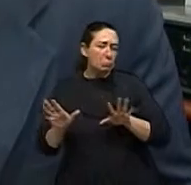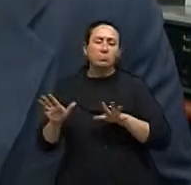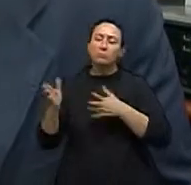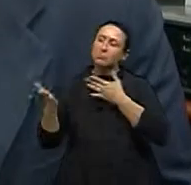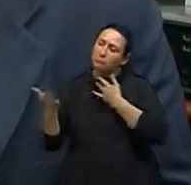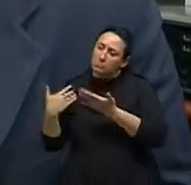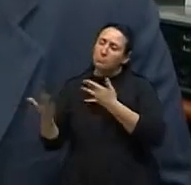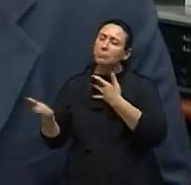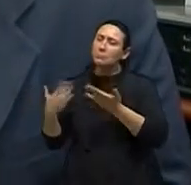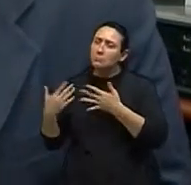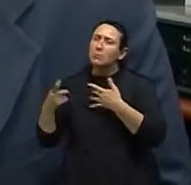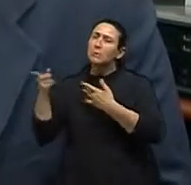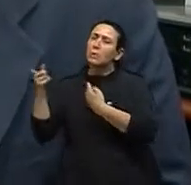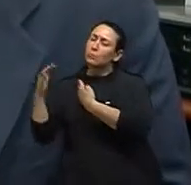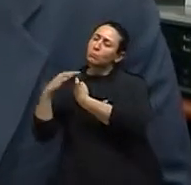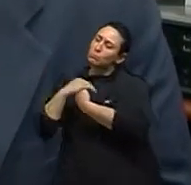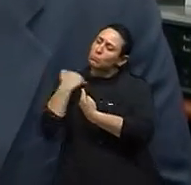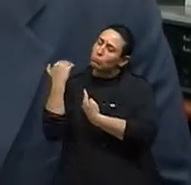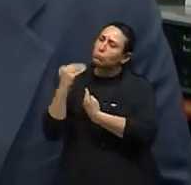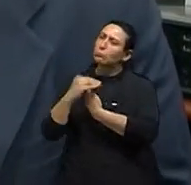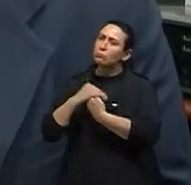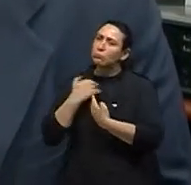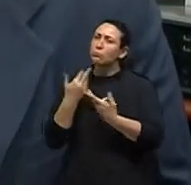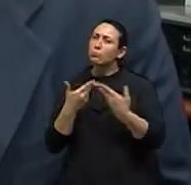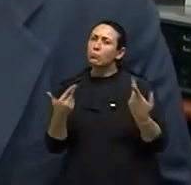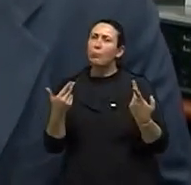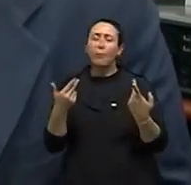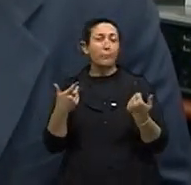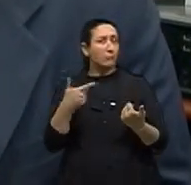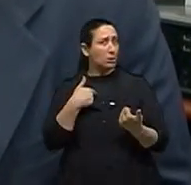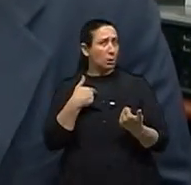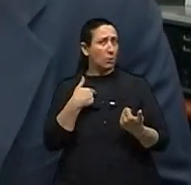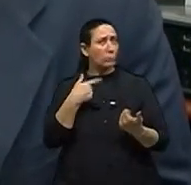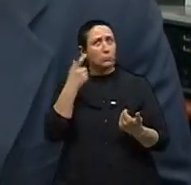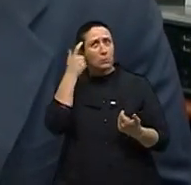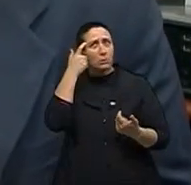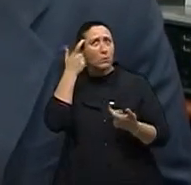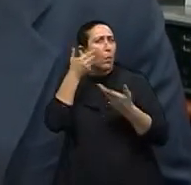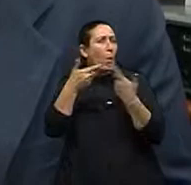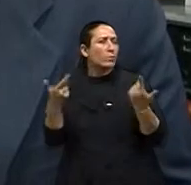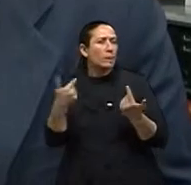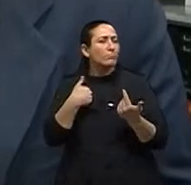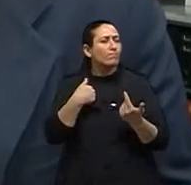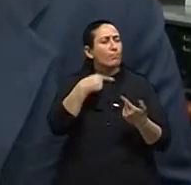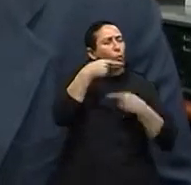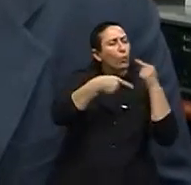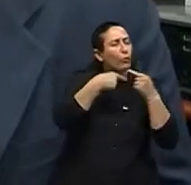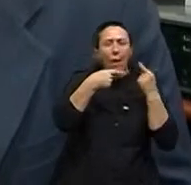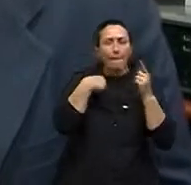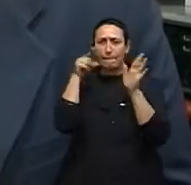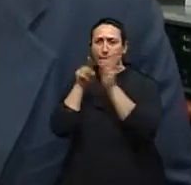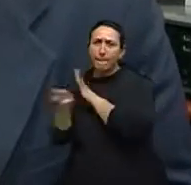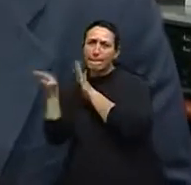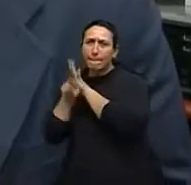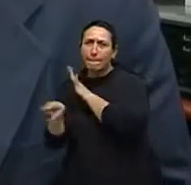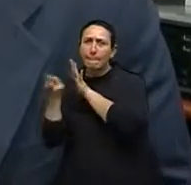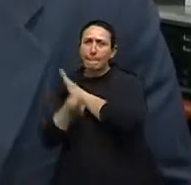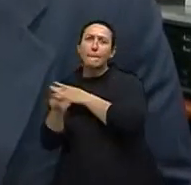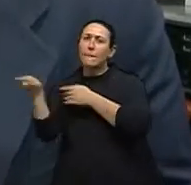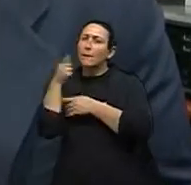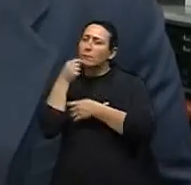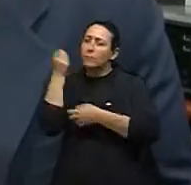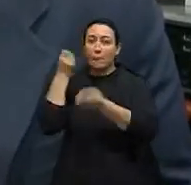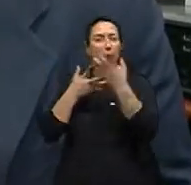e ele foi me instruindo e tudo que tinha que saber que perguntar eu perguntava para ele eu já tava